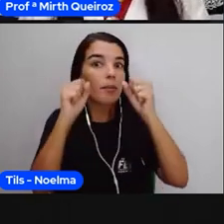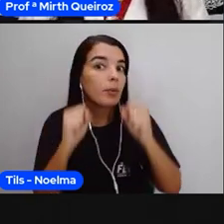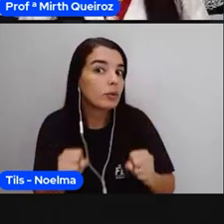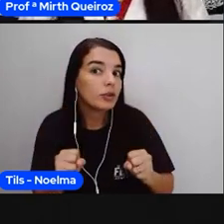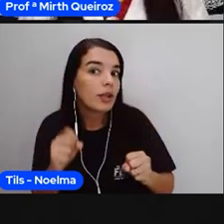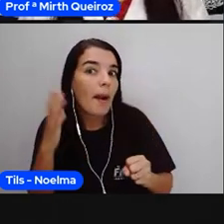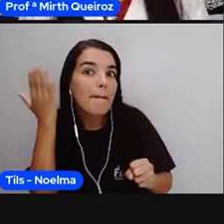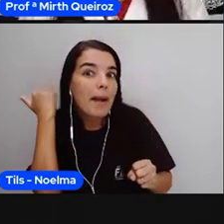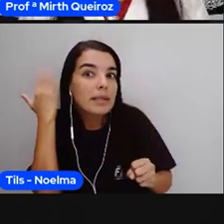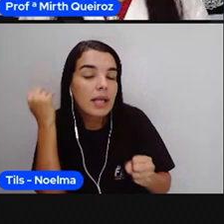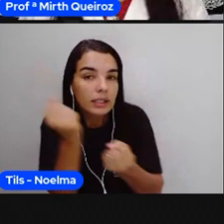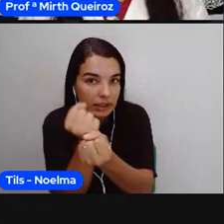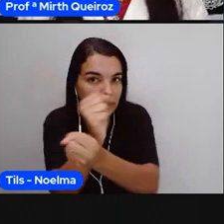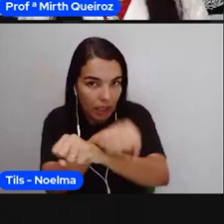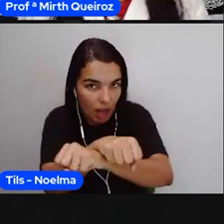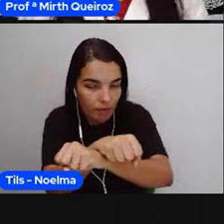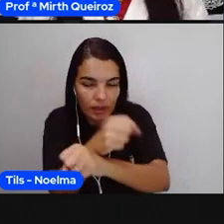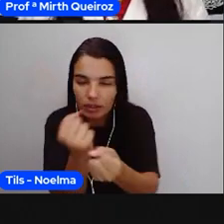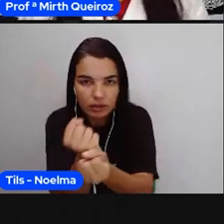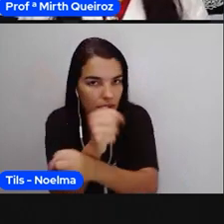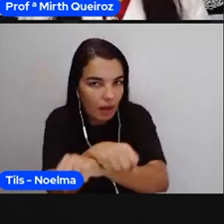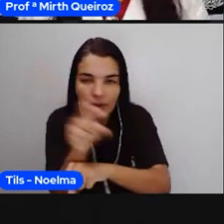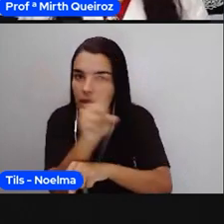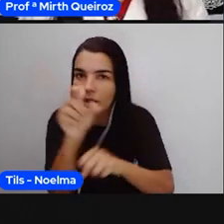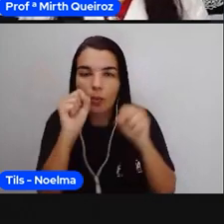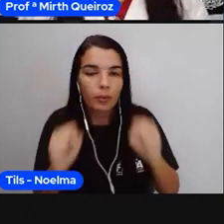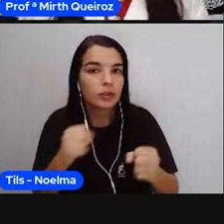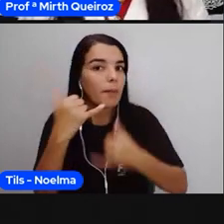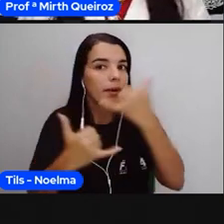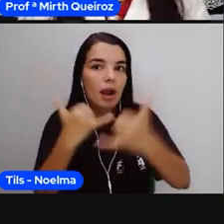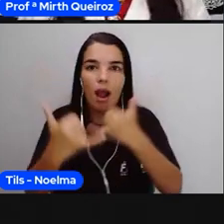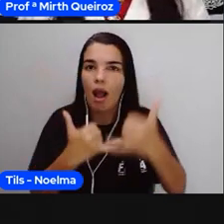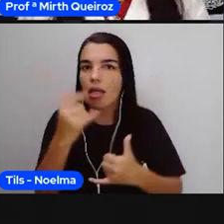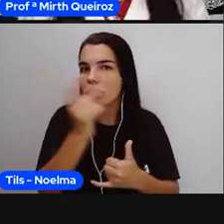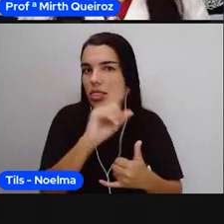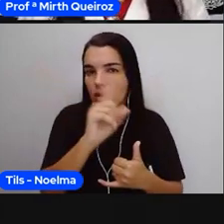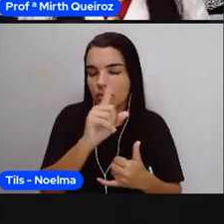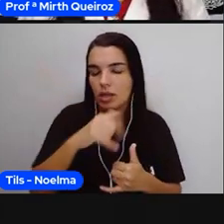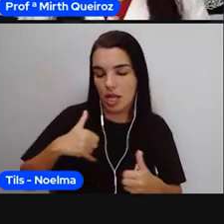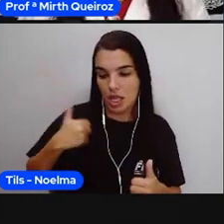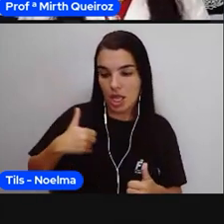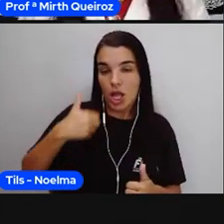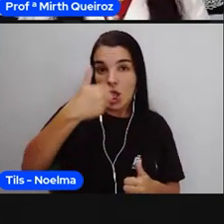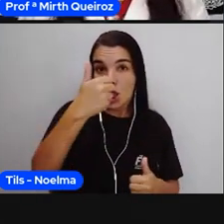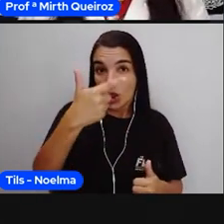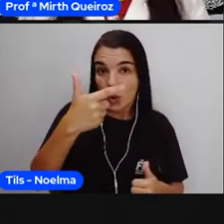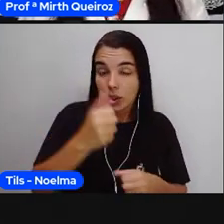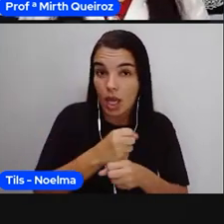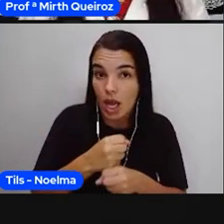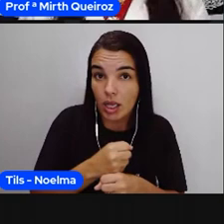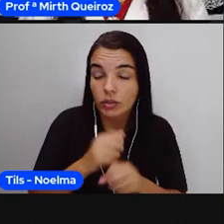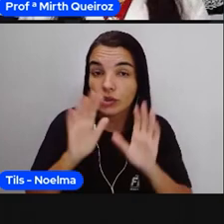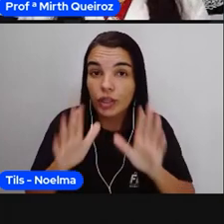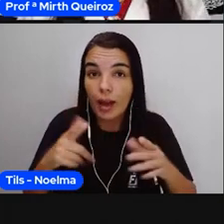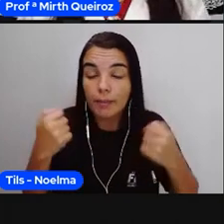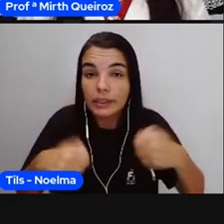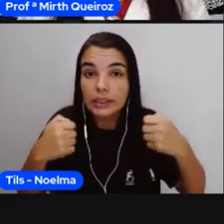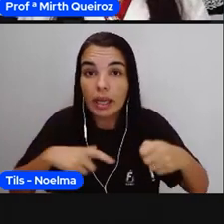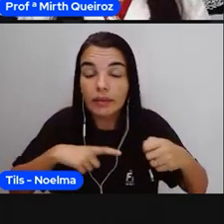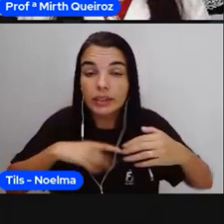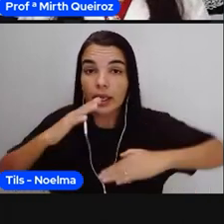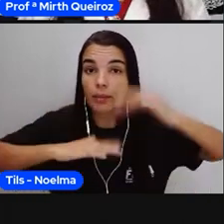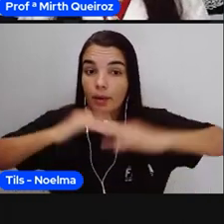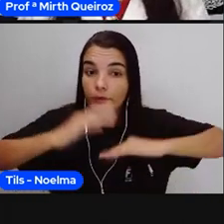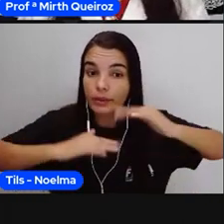crianças escravas, viu, gente? Elas não poderiam brincar. Aos 12 anos, elas já aprendiam um ofício,